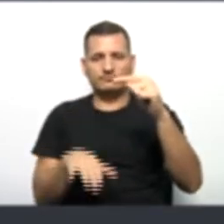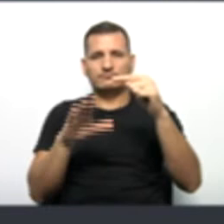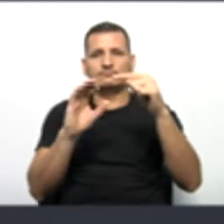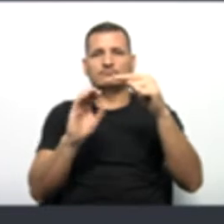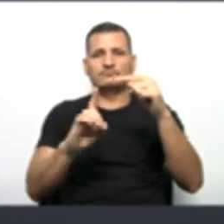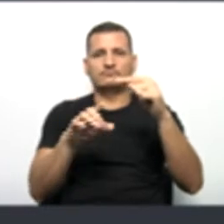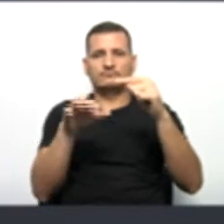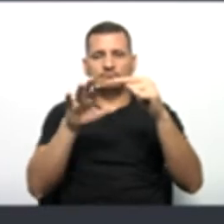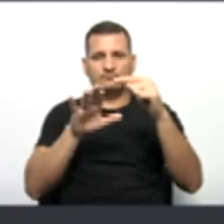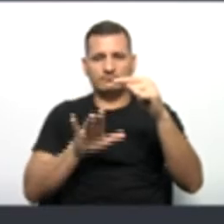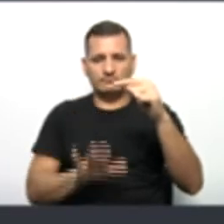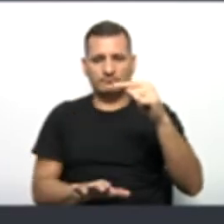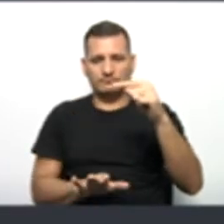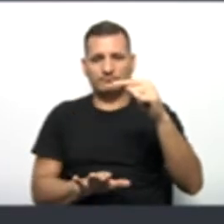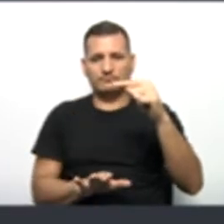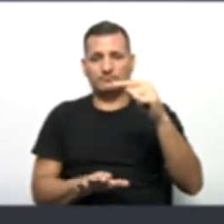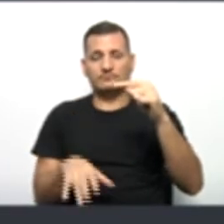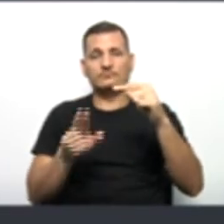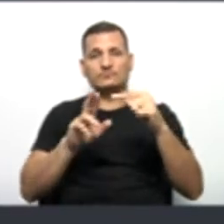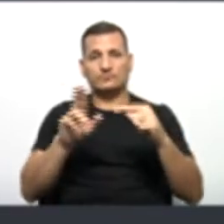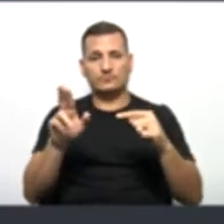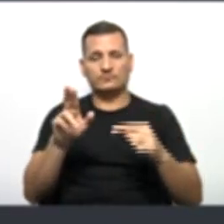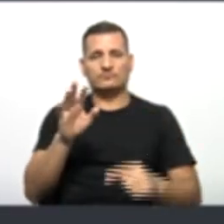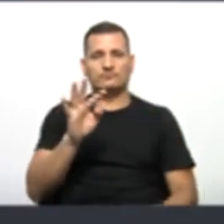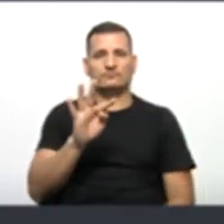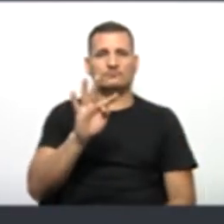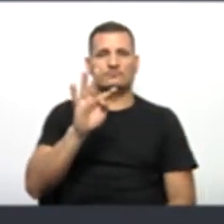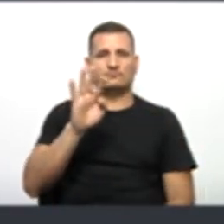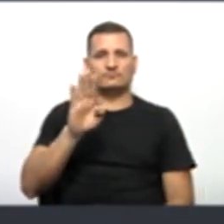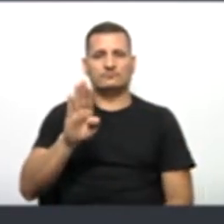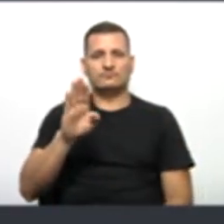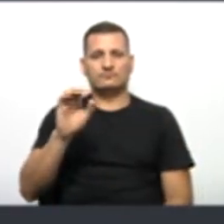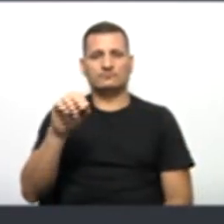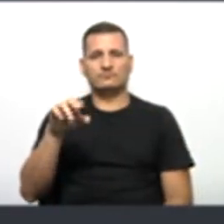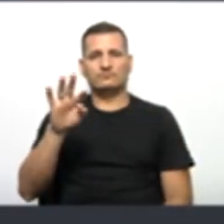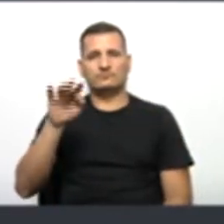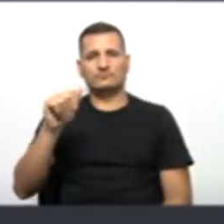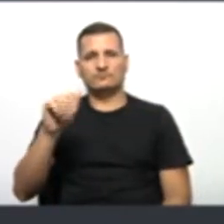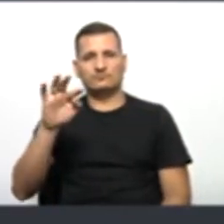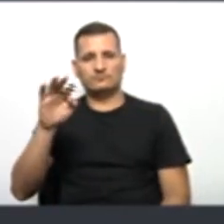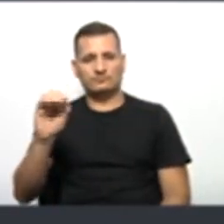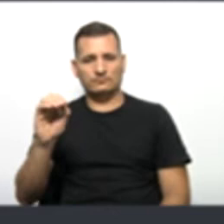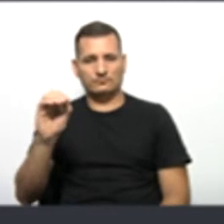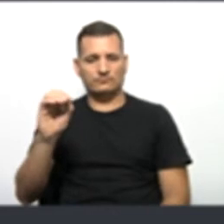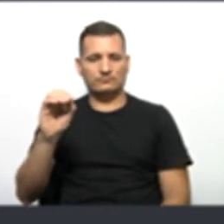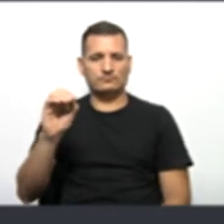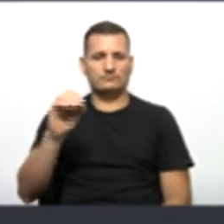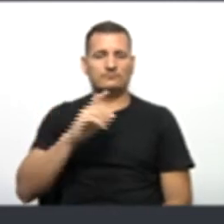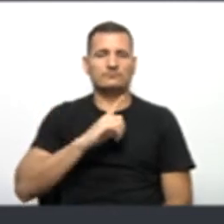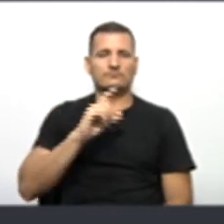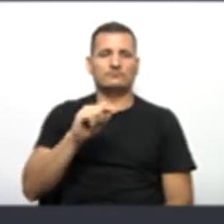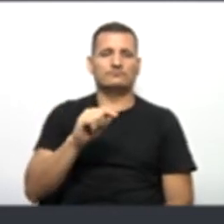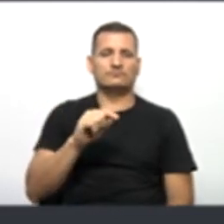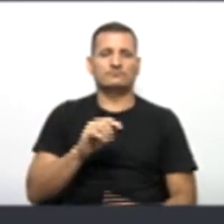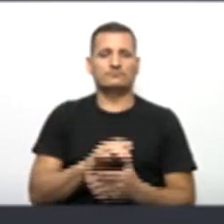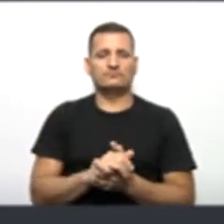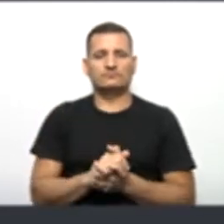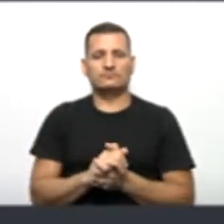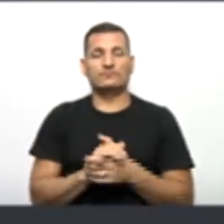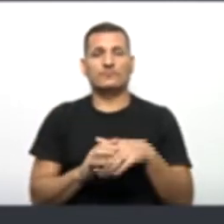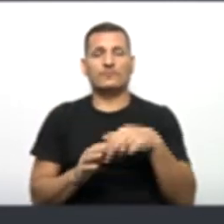então o nome da minha tabela vai ser tb contato ela vai conter um dois três quatro